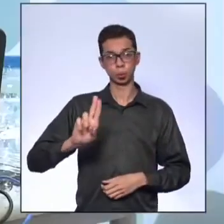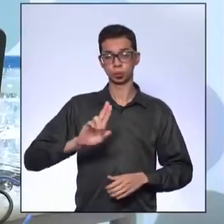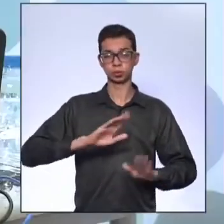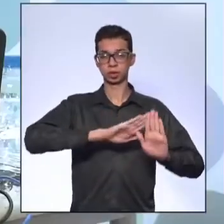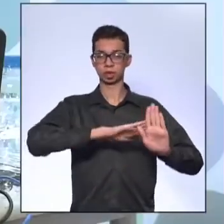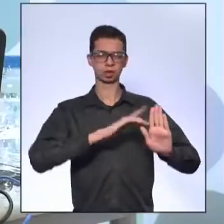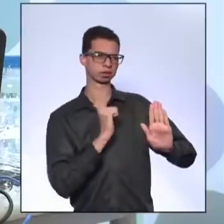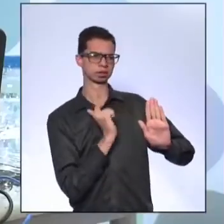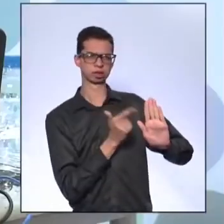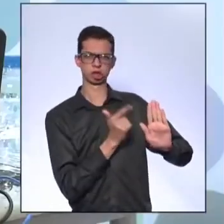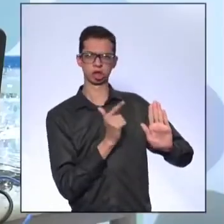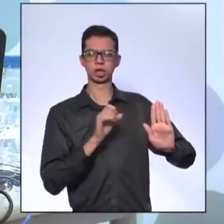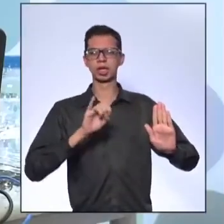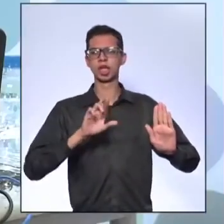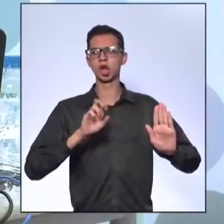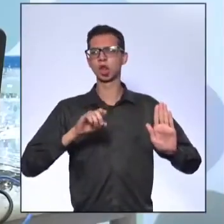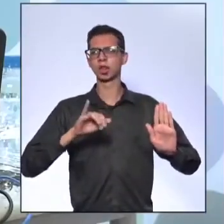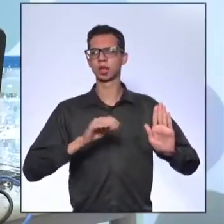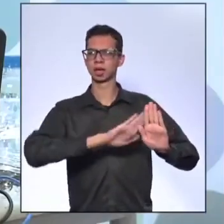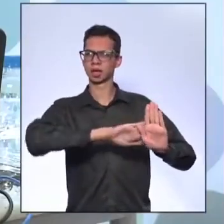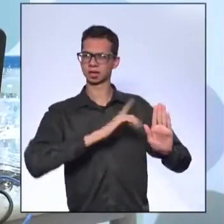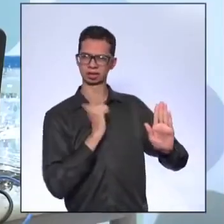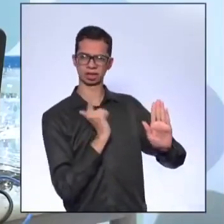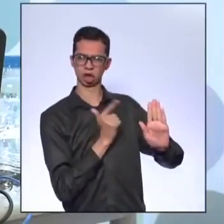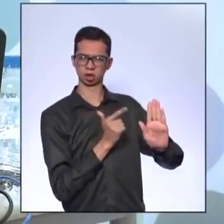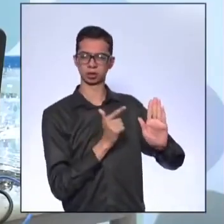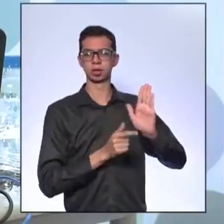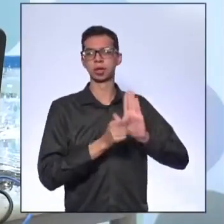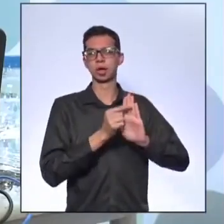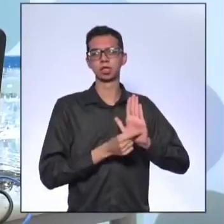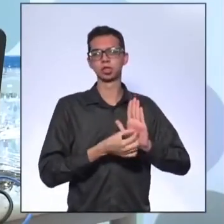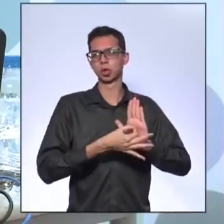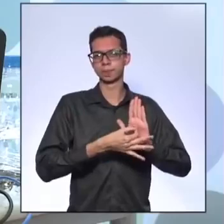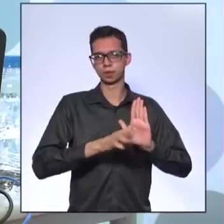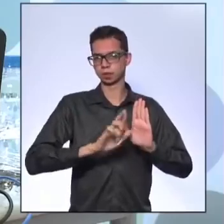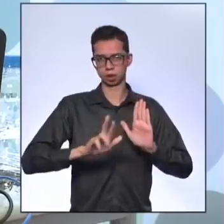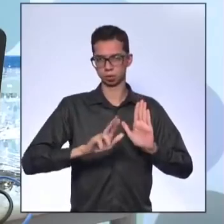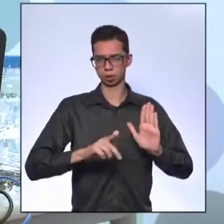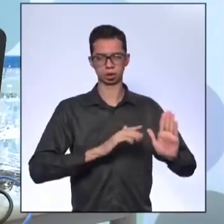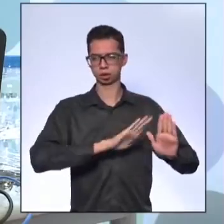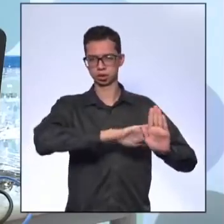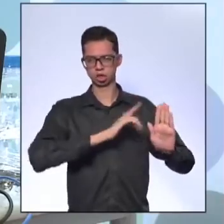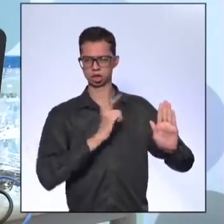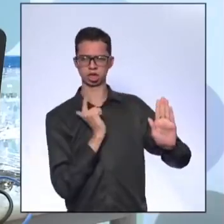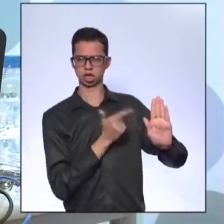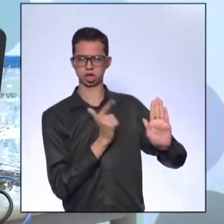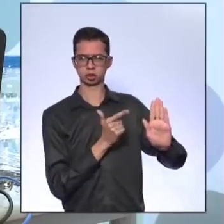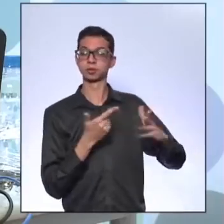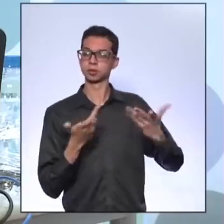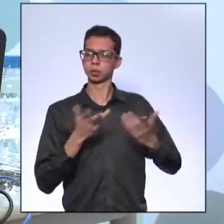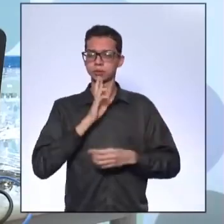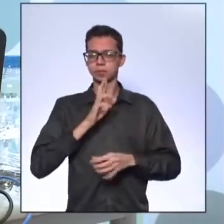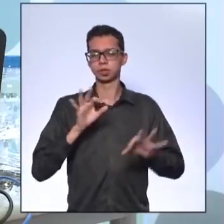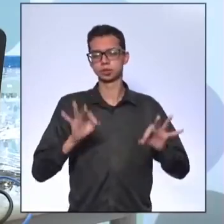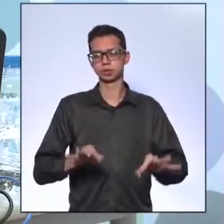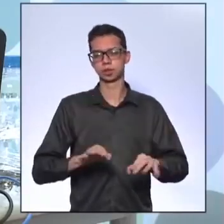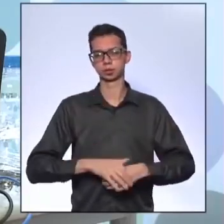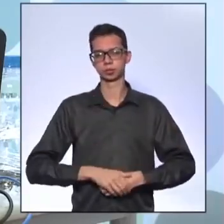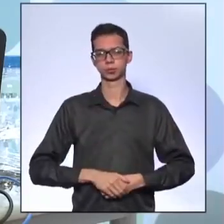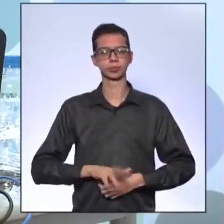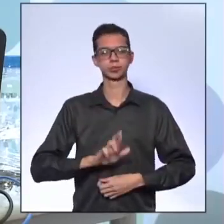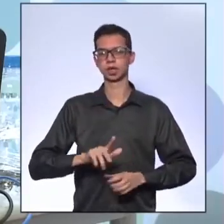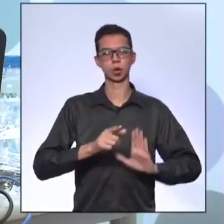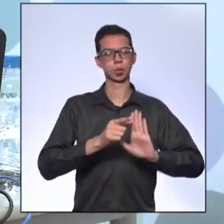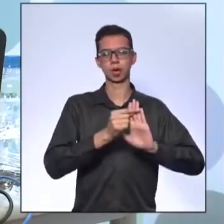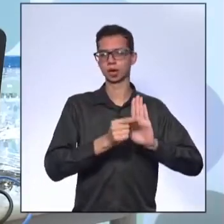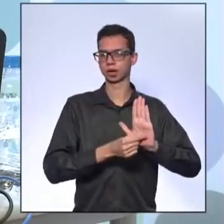de opinião ironizar, fazer... Não é a função do artigo de opinião. Então, a resposta certa Tá? Então, é essa mesmo. Não é a função do artigo de